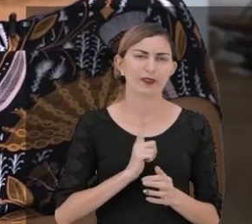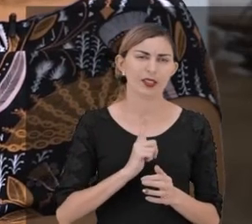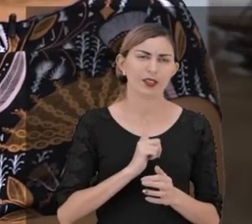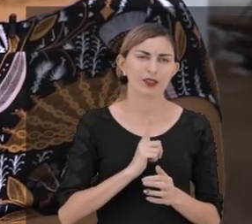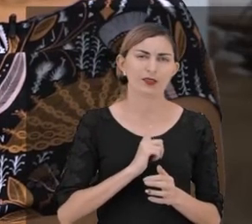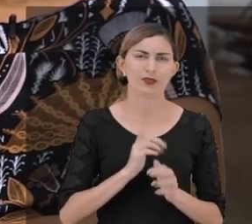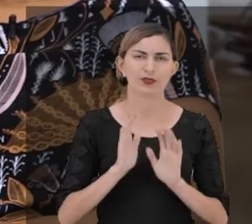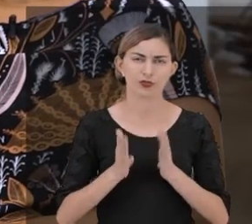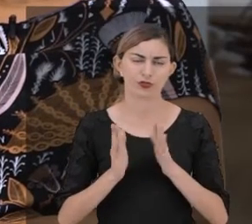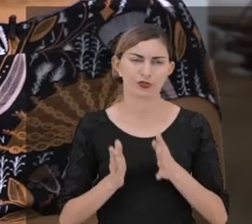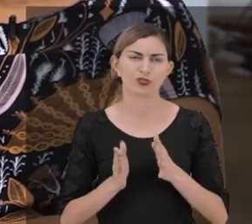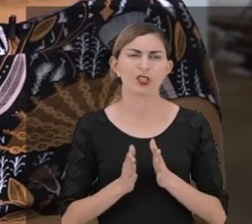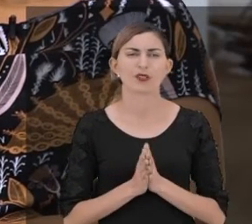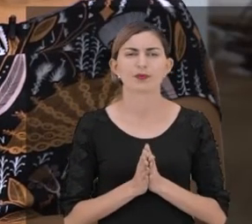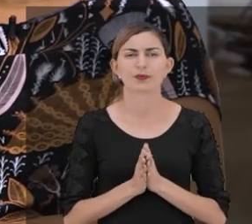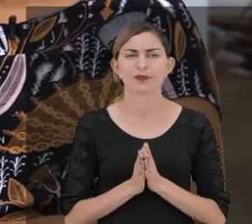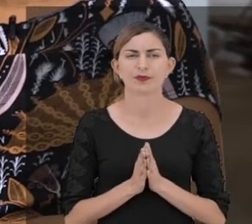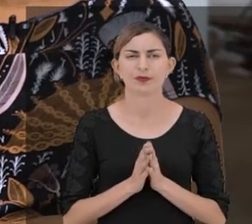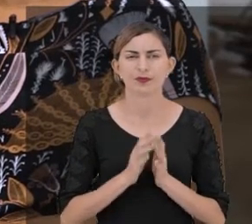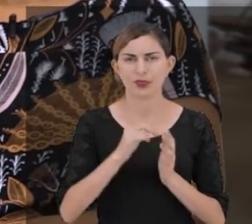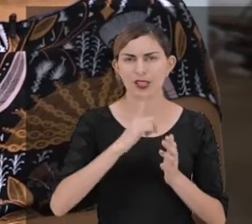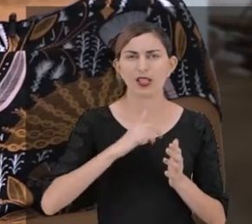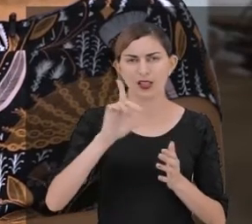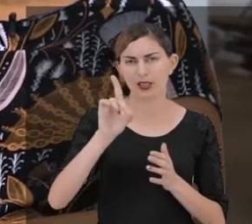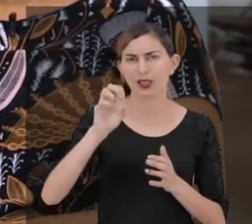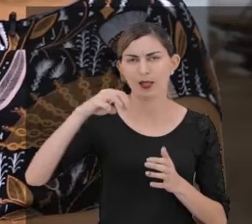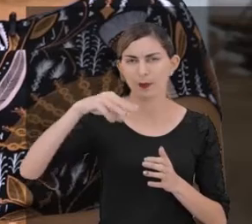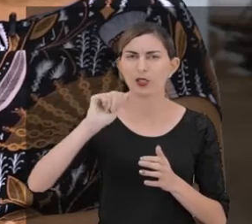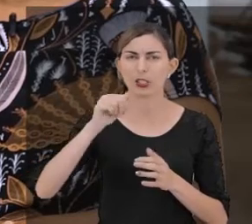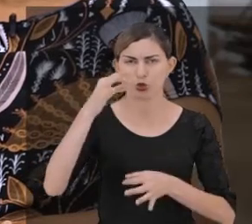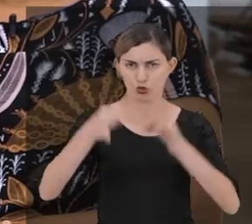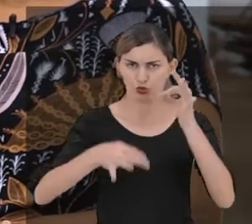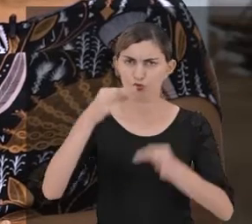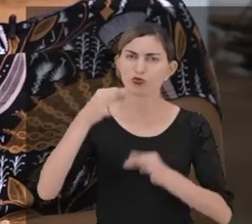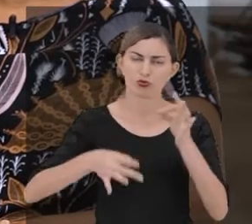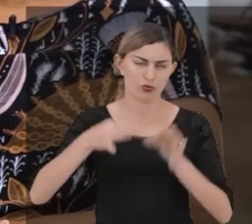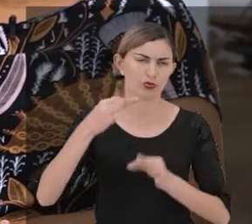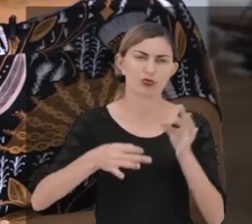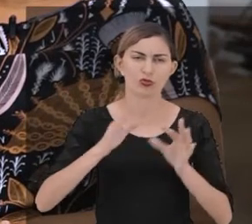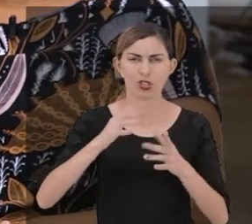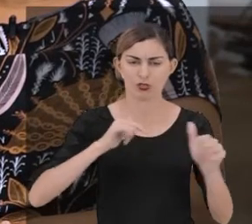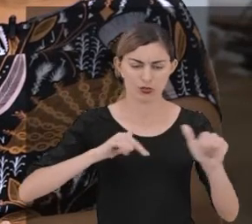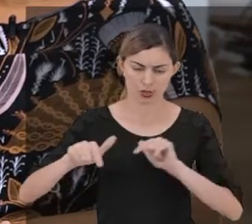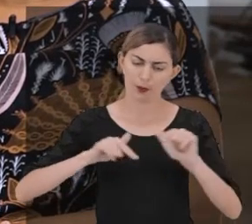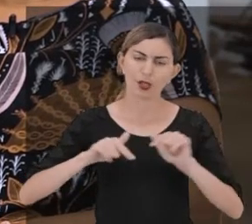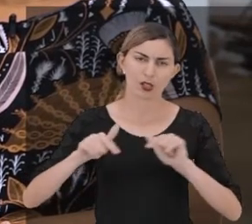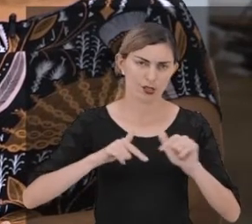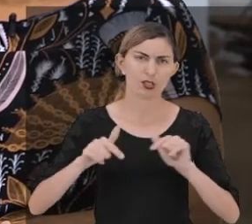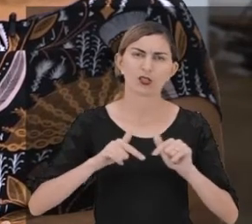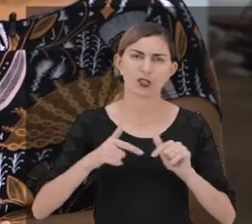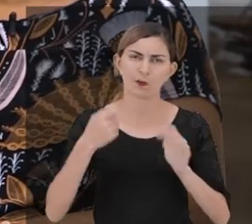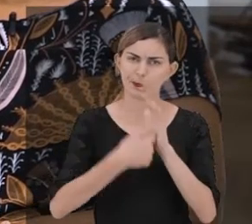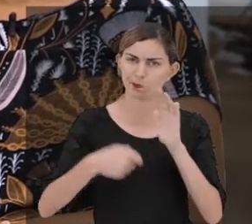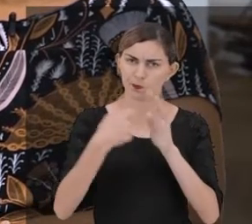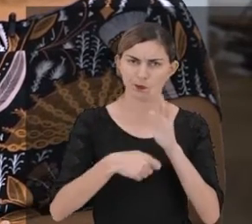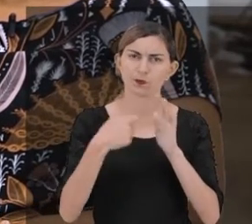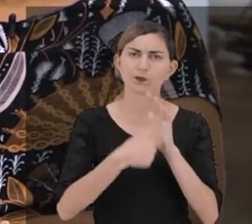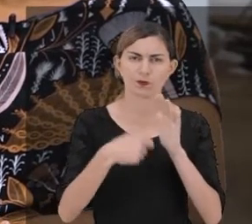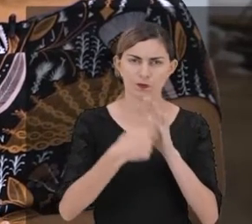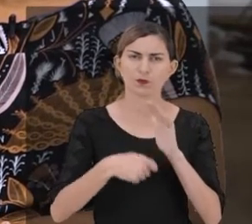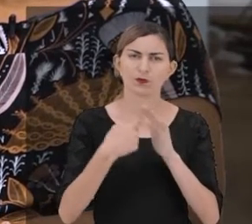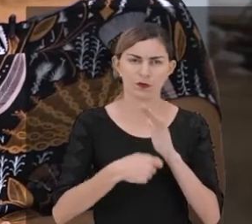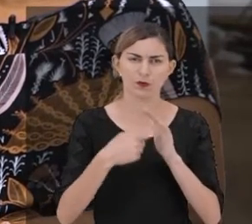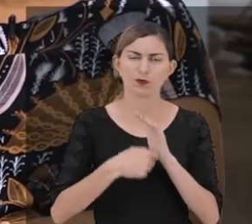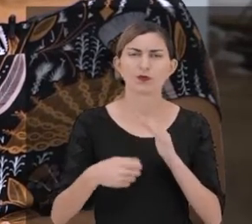Existe já uma demanda judicial, os trabalhadores estão pleiteando